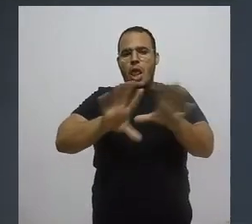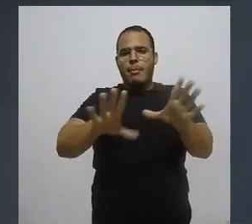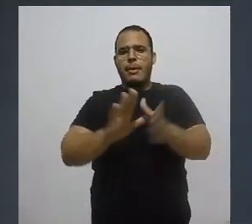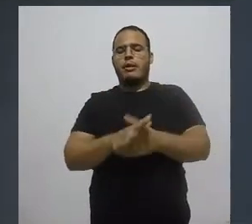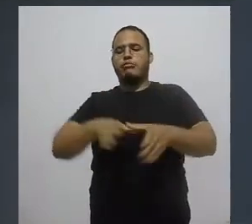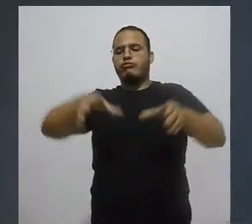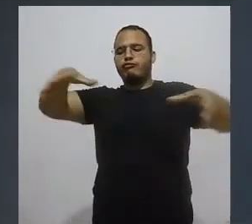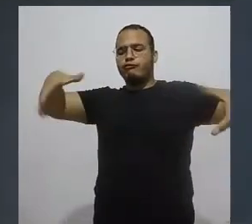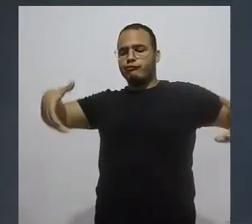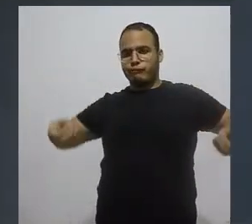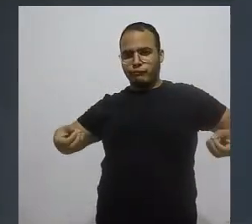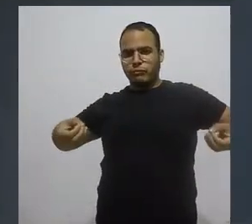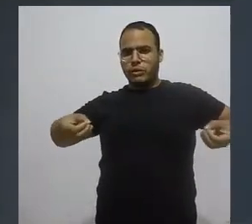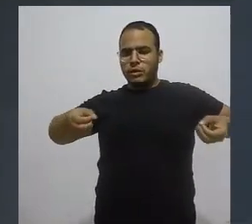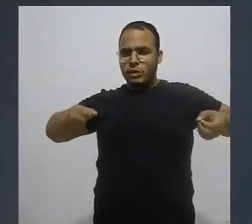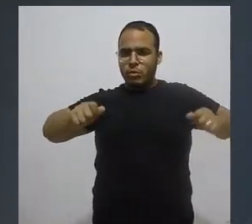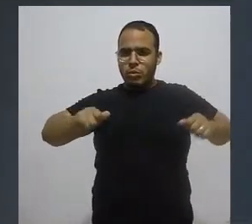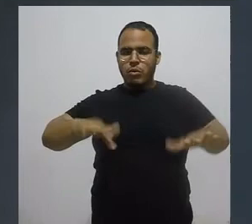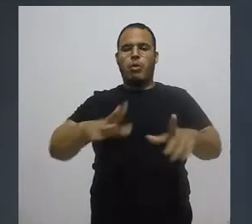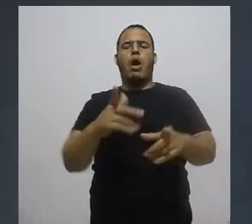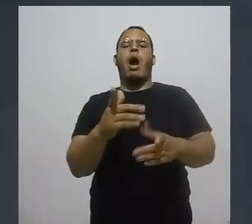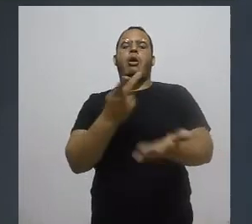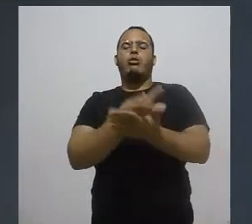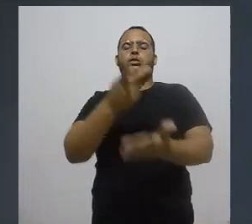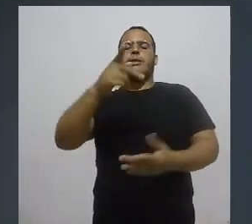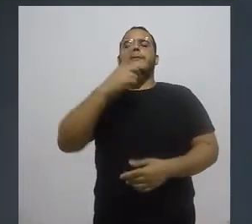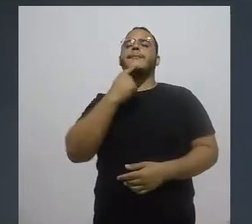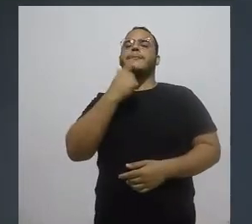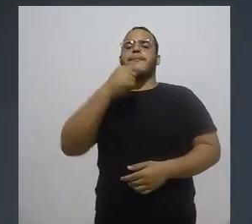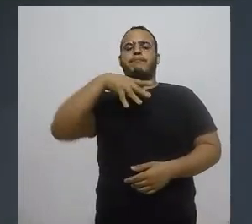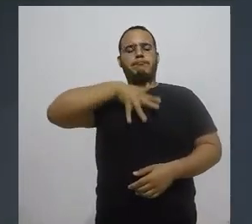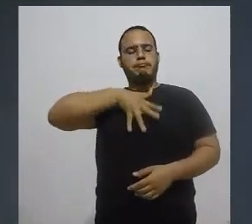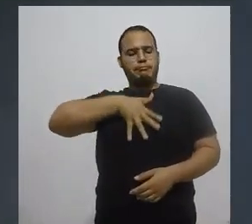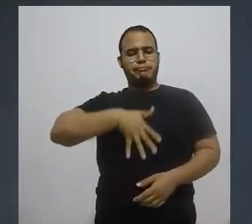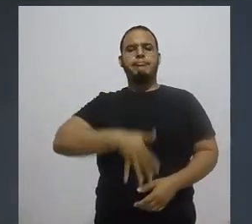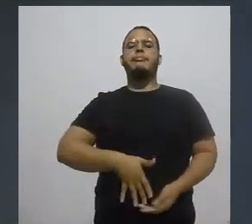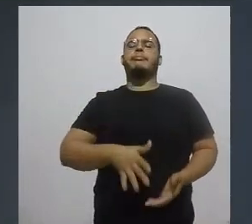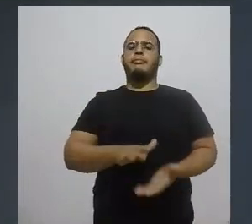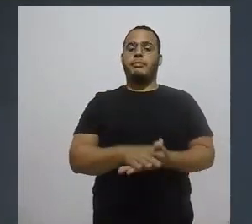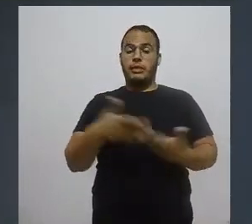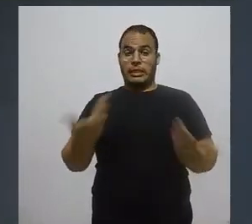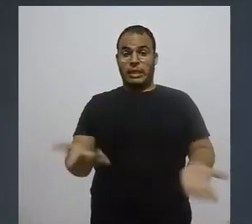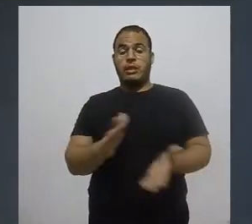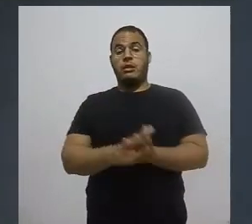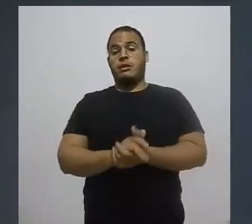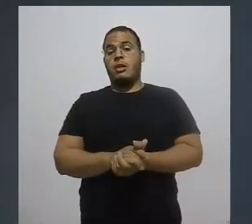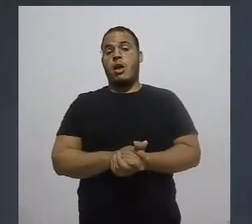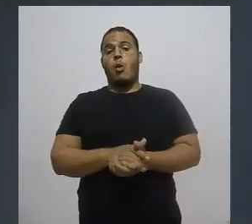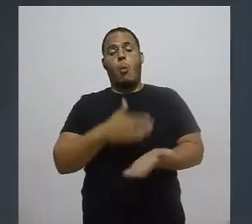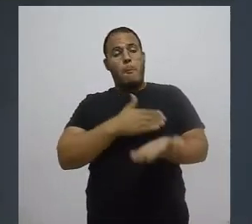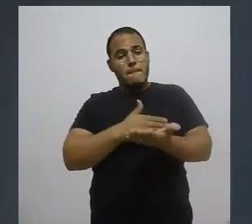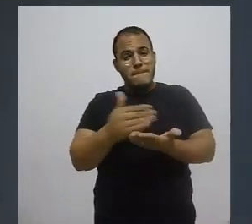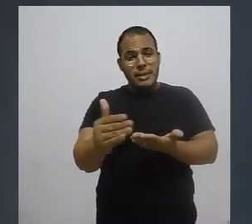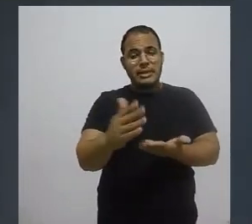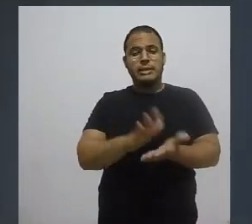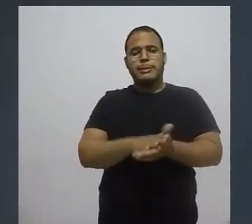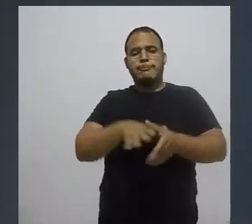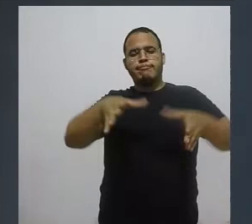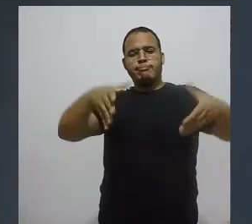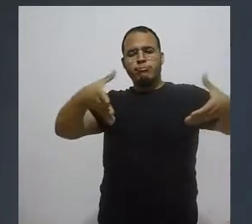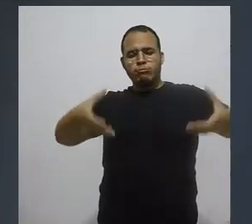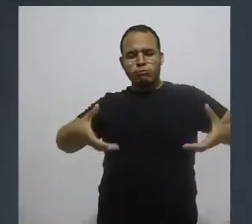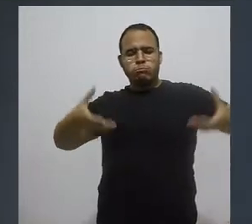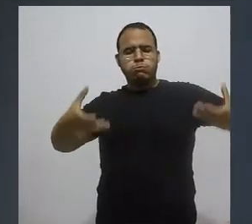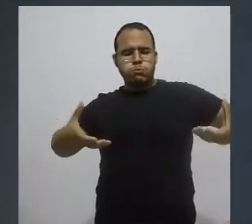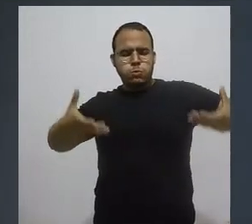ovários quando a menina chega aí na sua puberdade e começa o seu ciclo menstrual. Então os óvulos eles vão começar a amadurecer e começar a